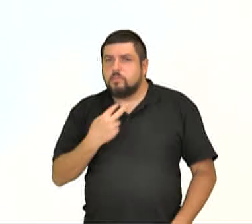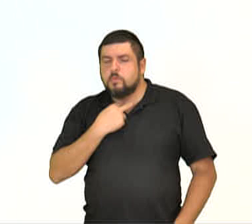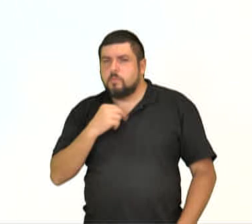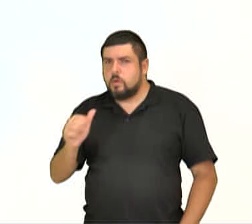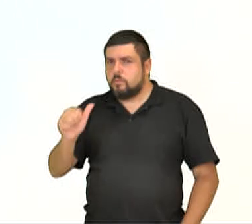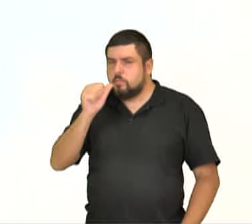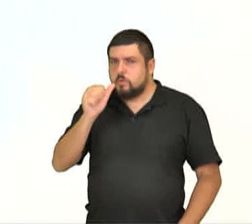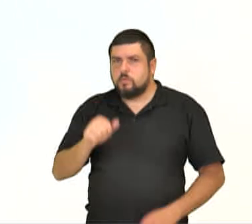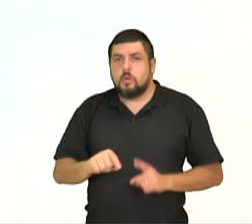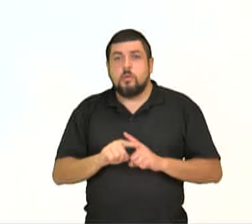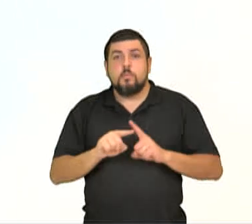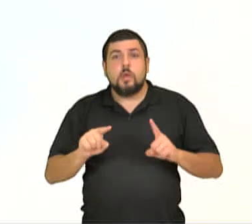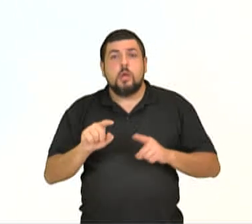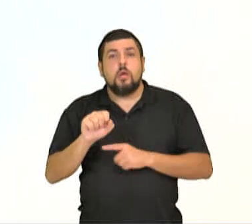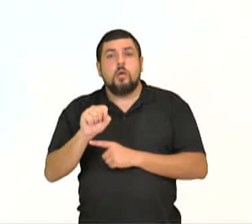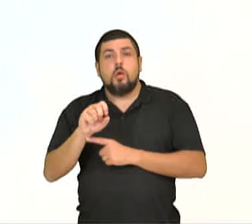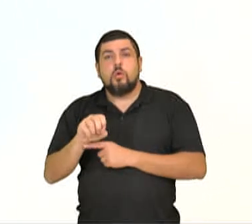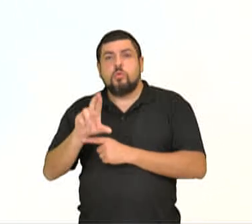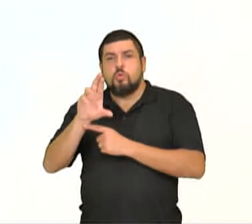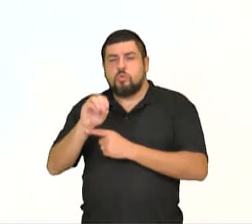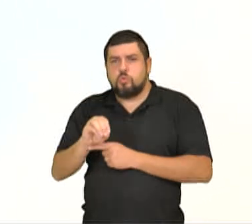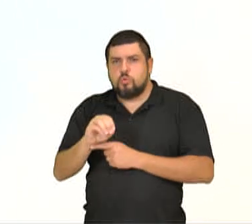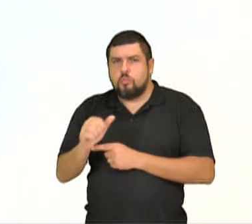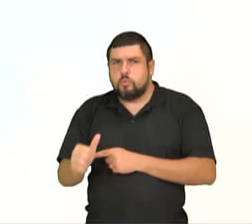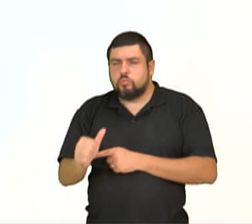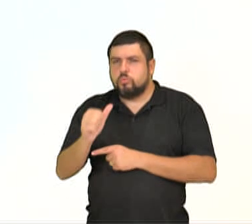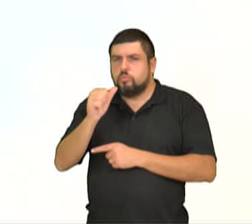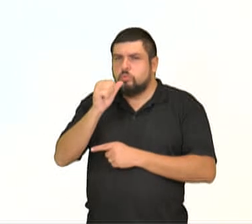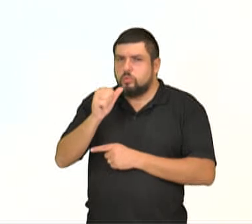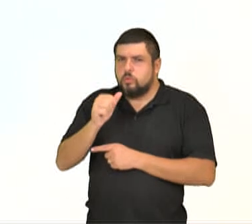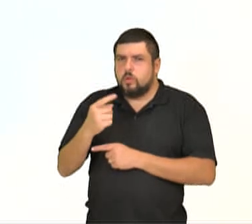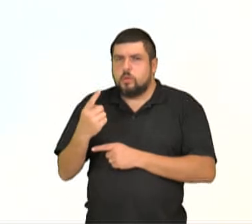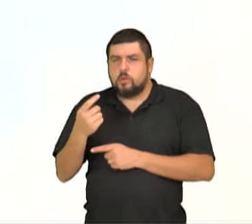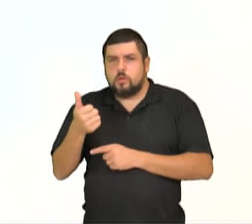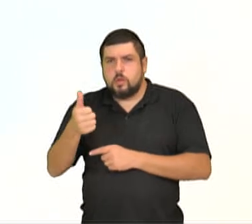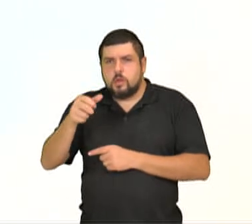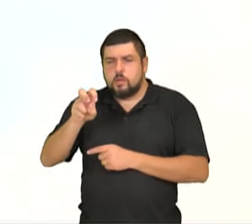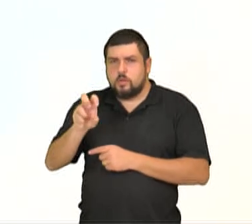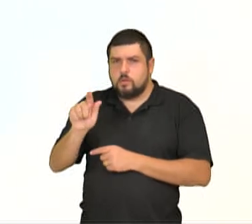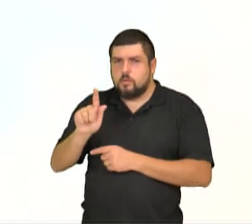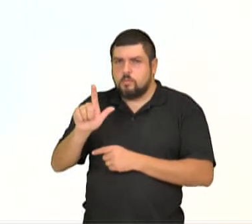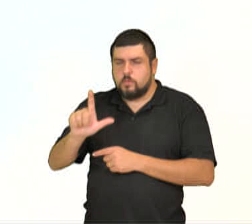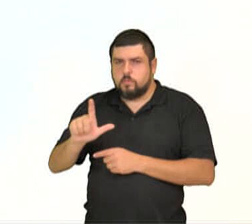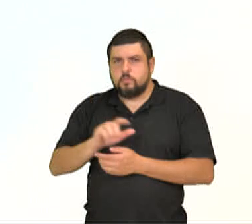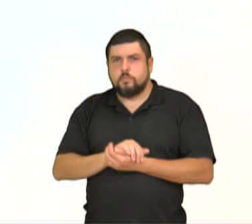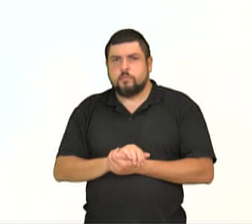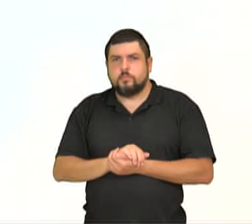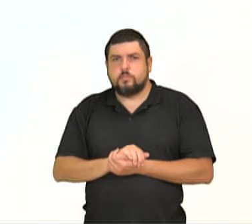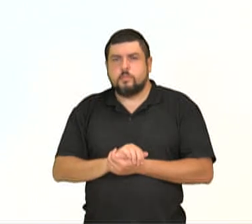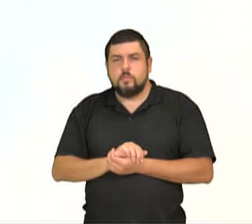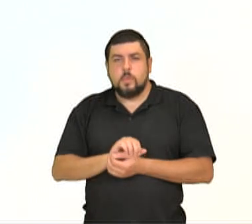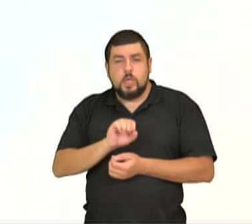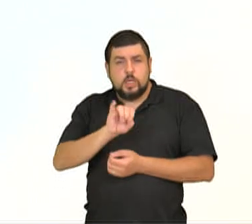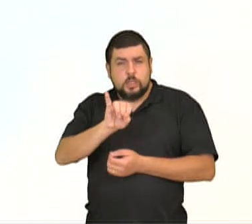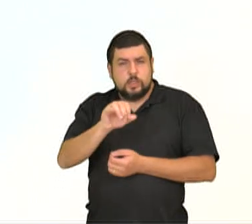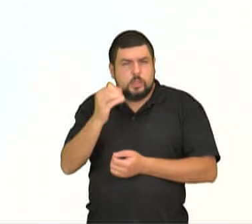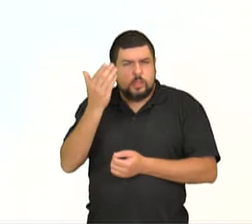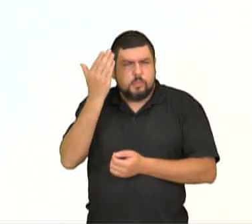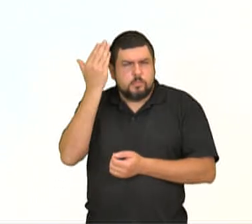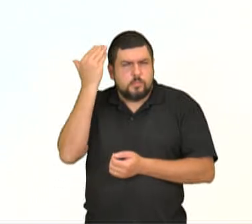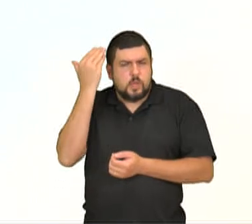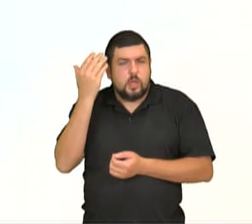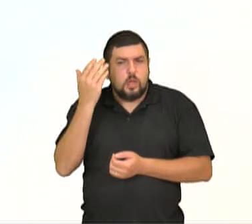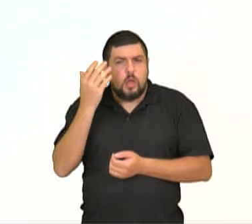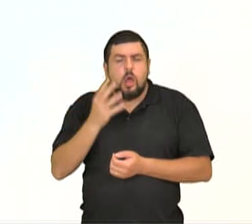litro de concentração. Século XVI, certo? Se os navegantes tivessem conhecimento da composição do